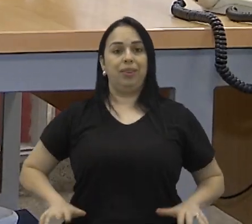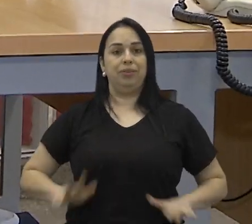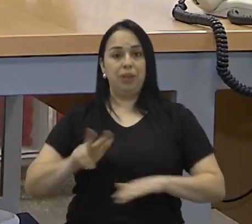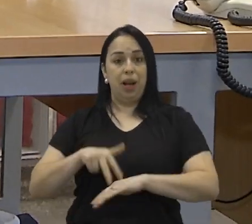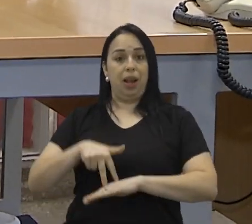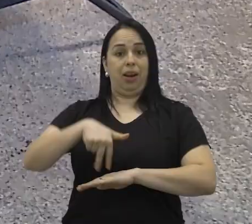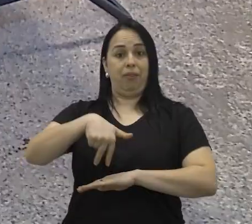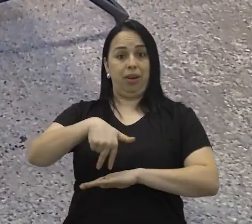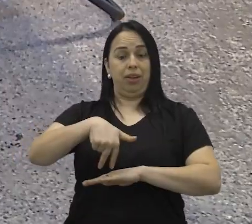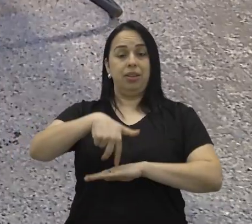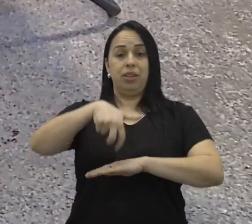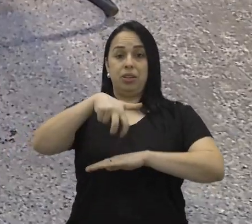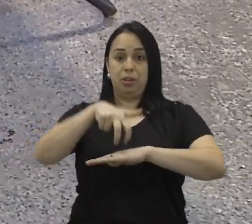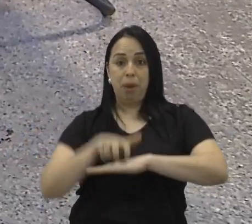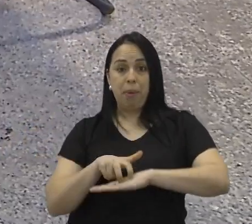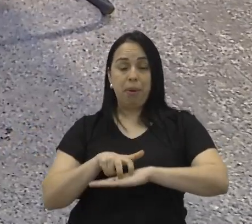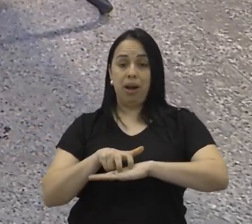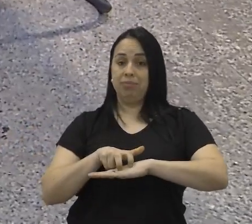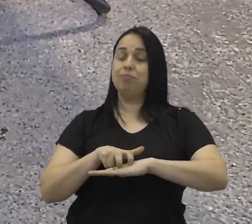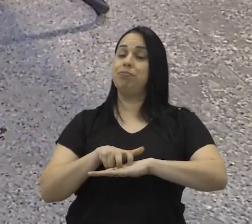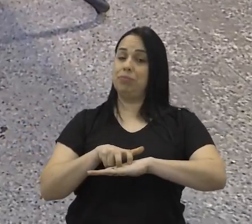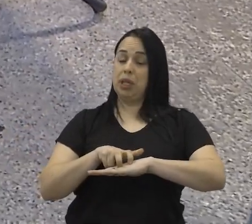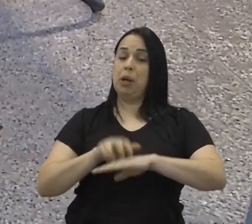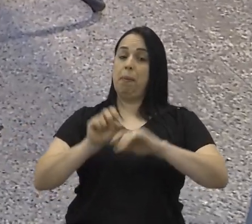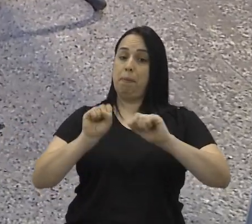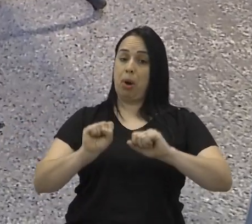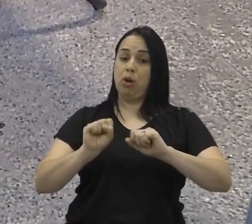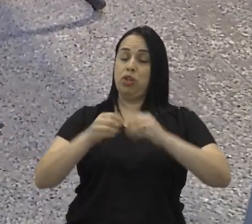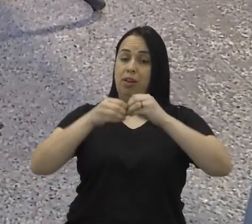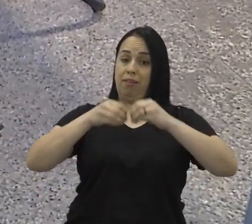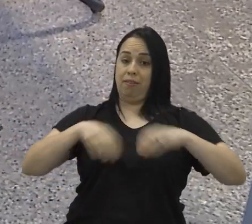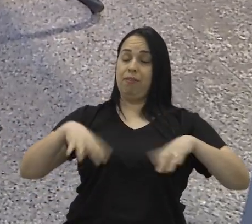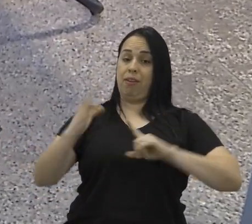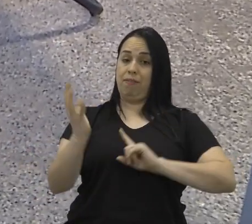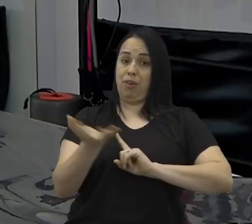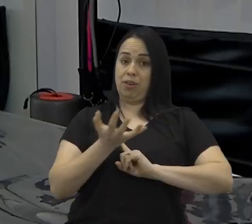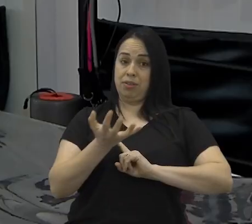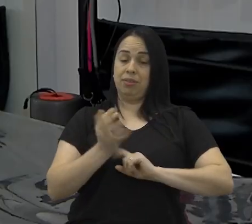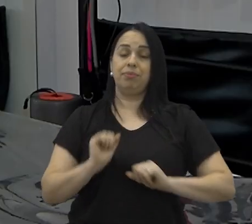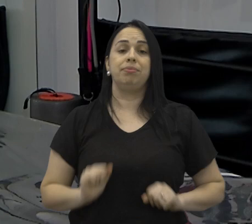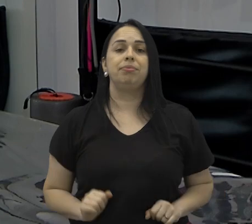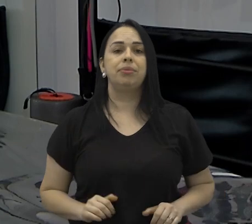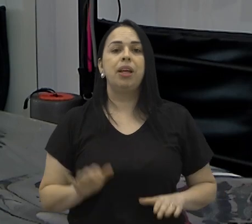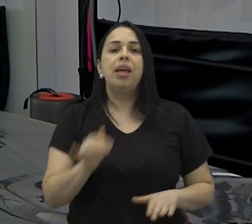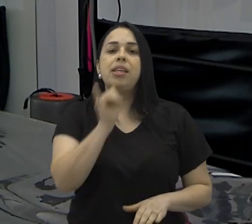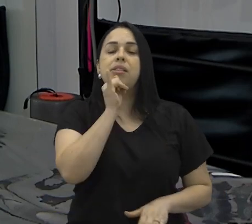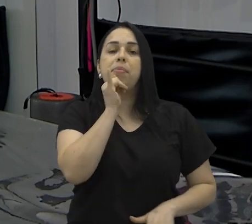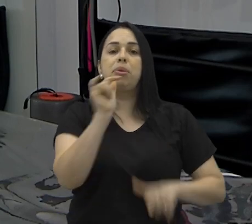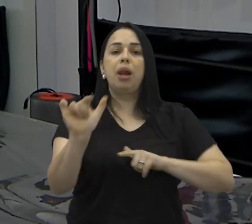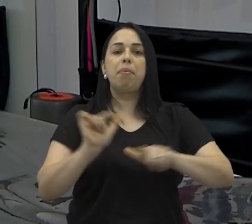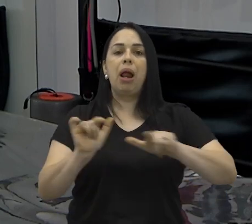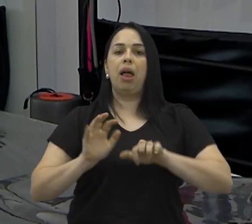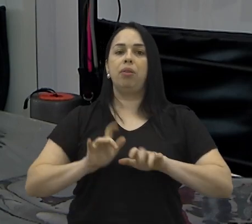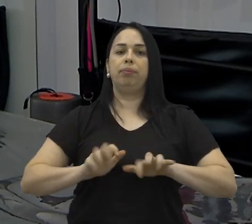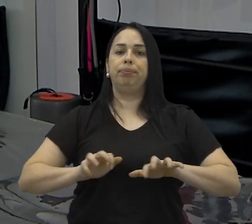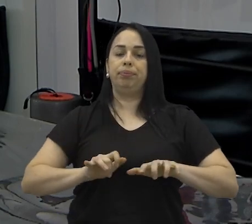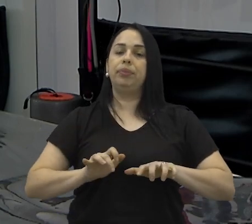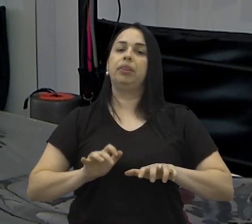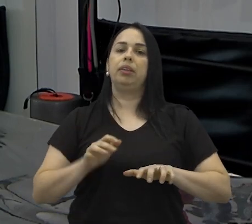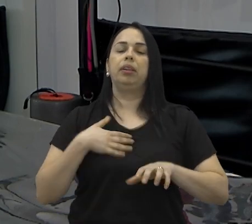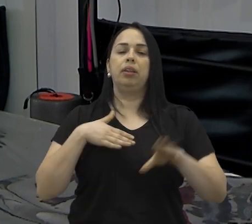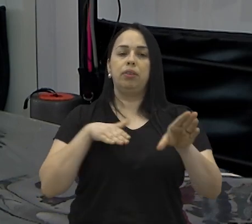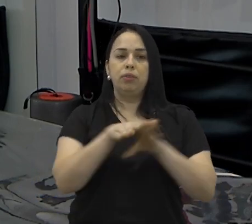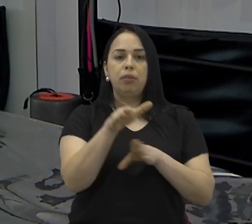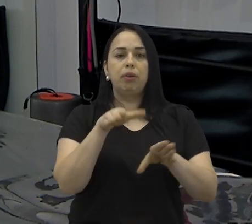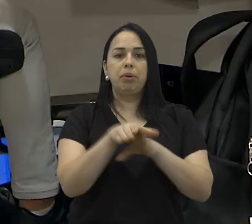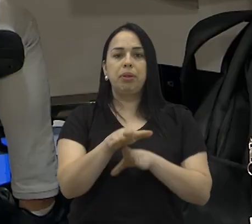levantar, se agachar. Tudo isso pode fazer a diferença. Uma função de escritório, a gente vai sempre orientar que a